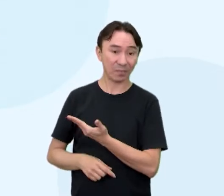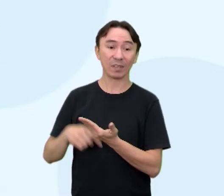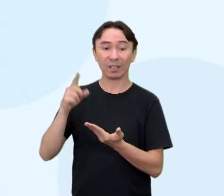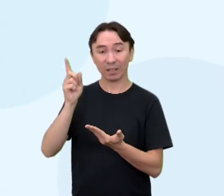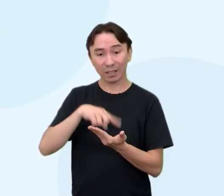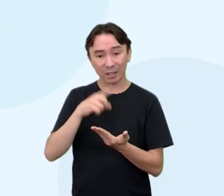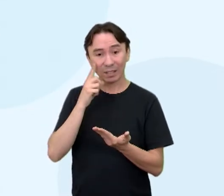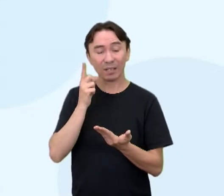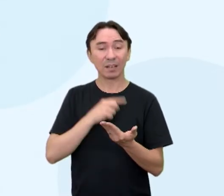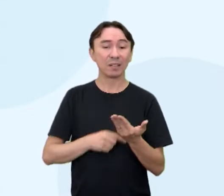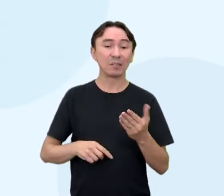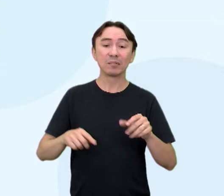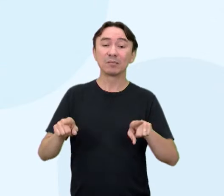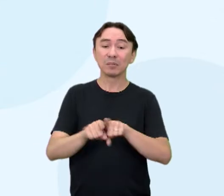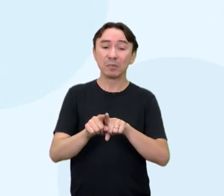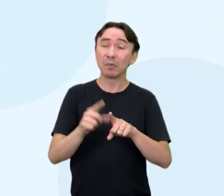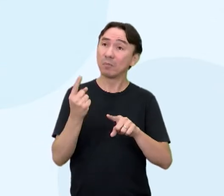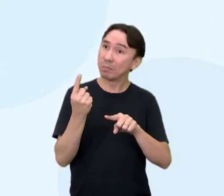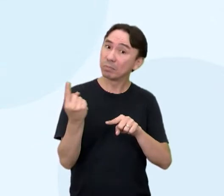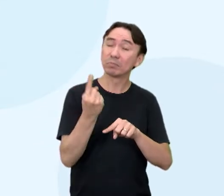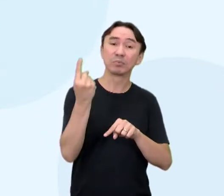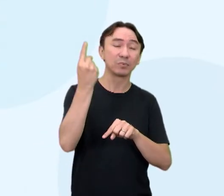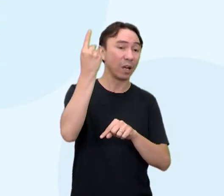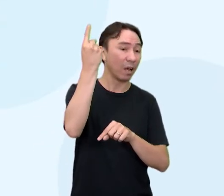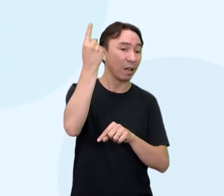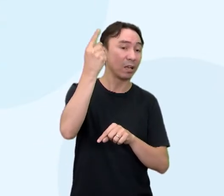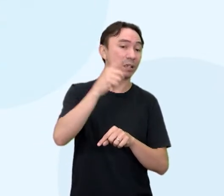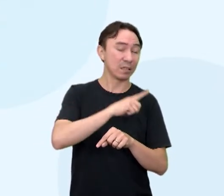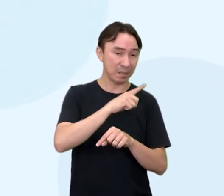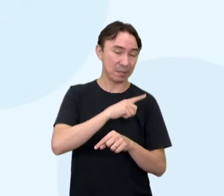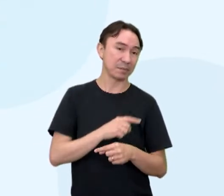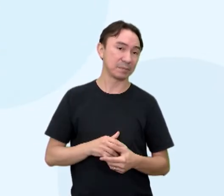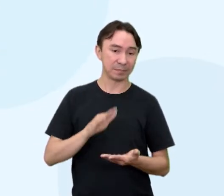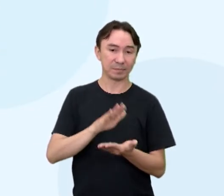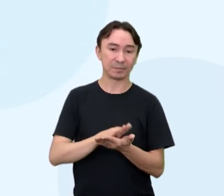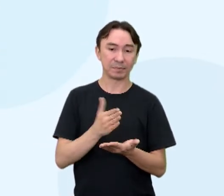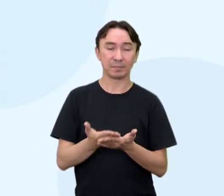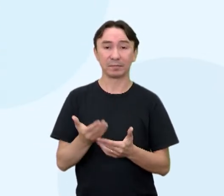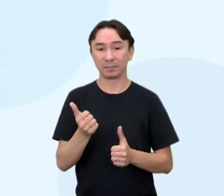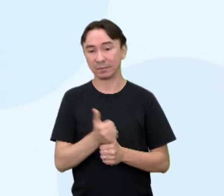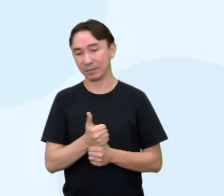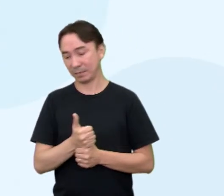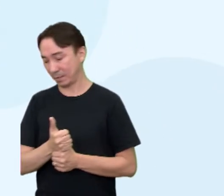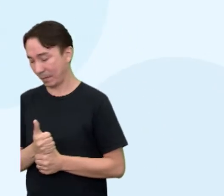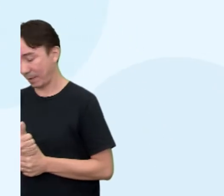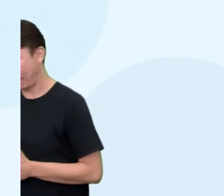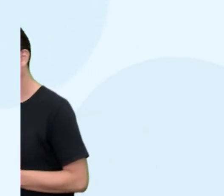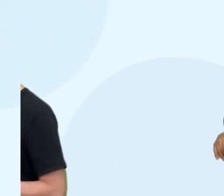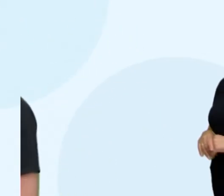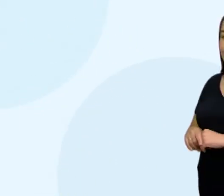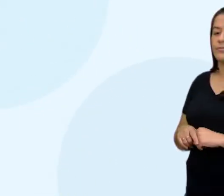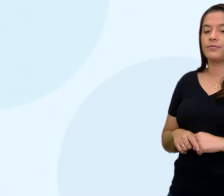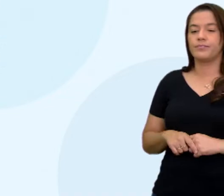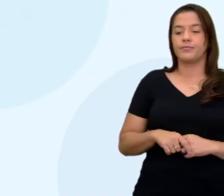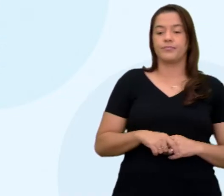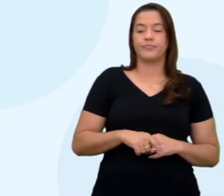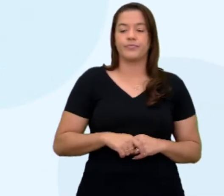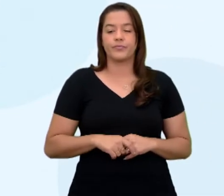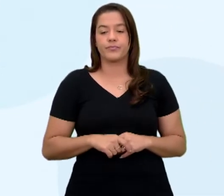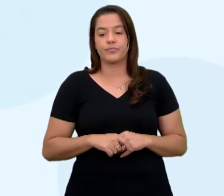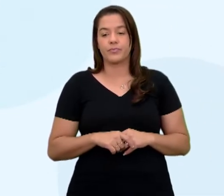mais acentuada e exuberante que as zonas montanhosas dos continentes e pode alcançar mais